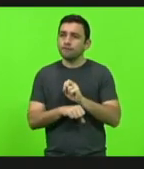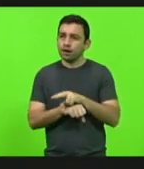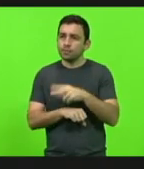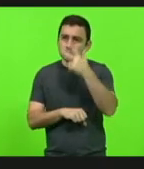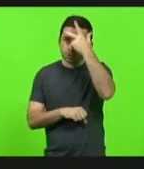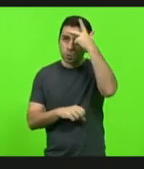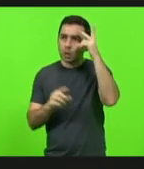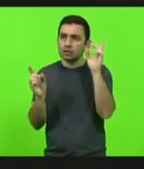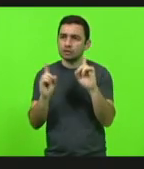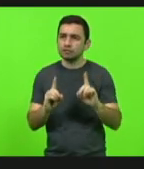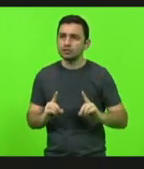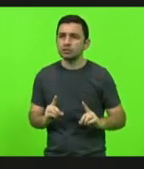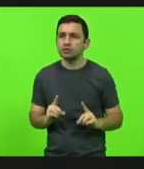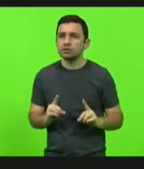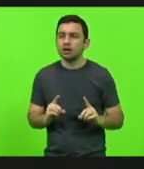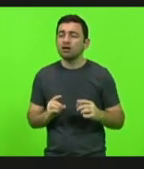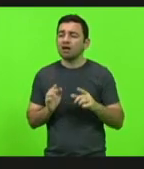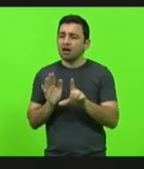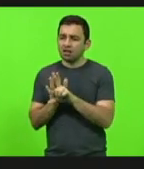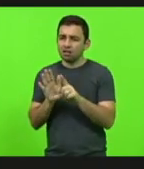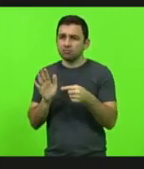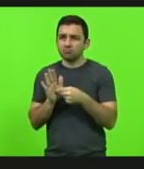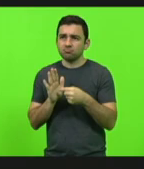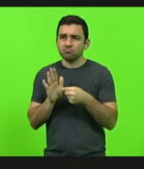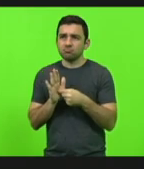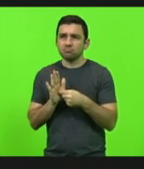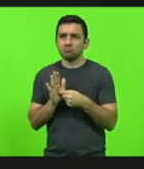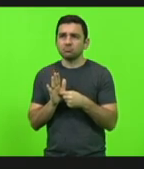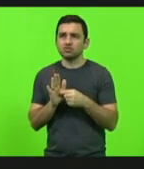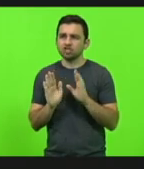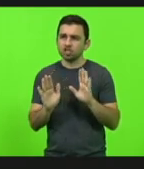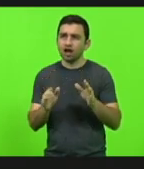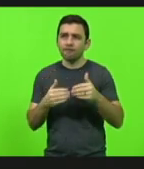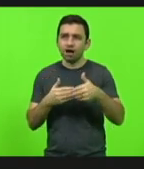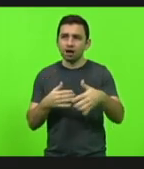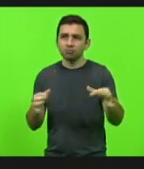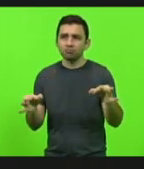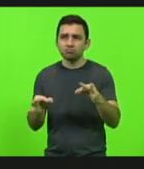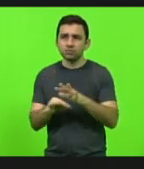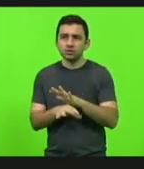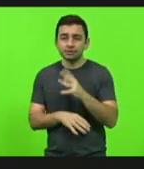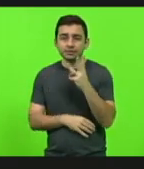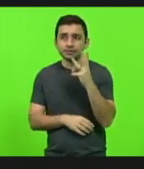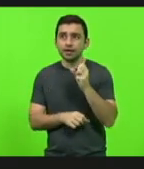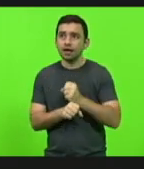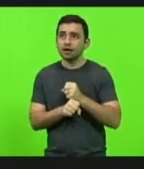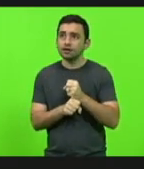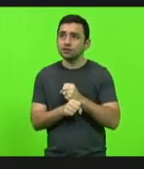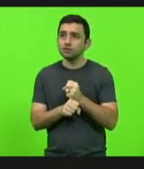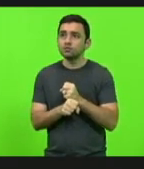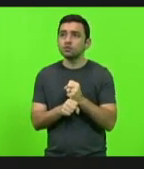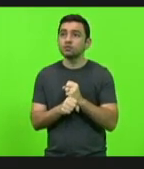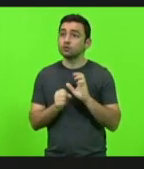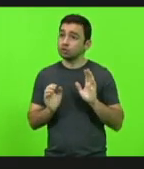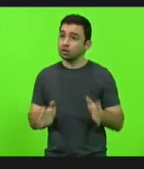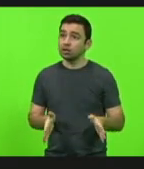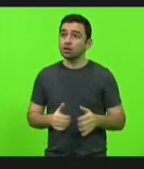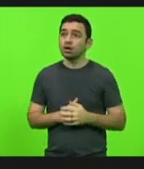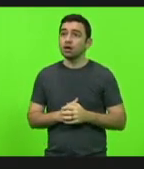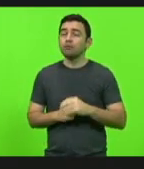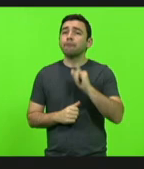pessoas com deficiência essa lei e completa já 30 anos não é e